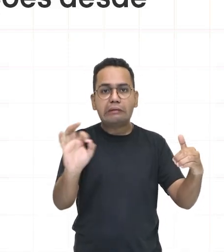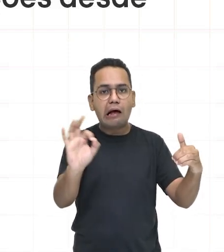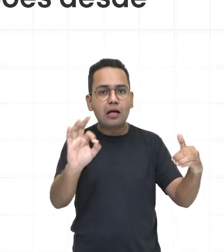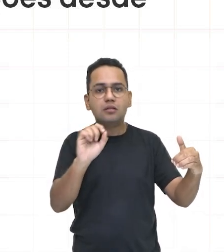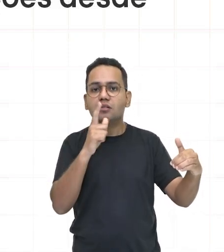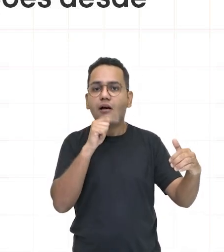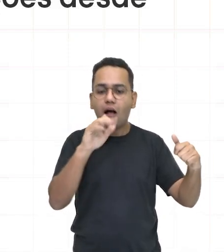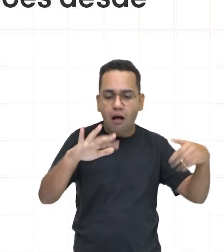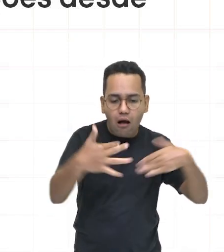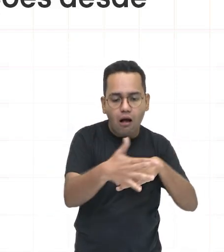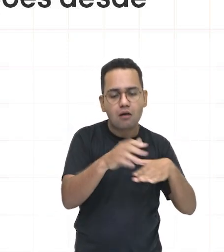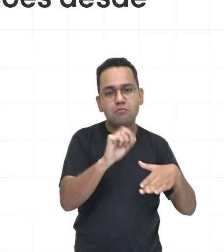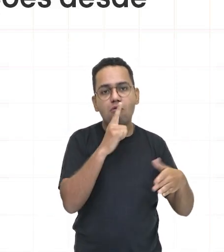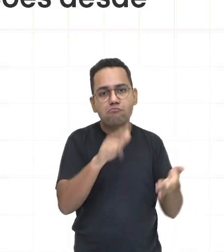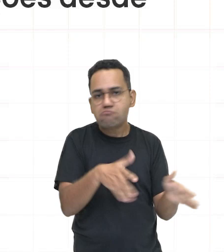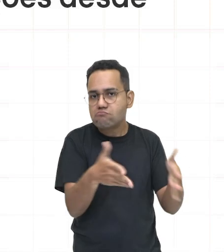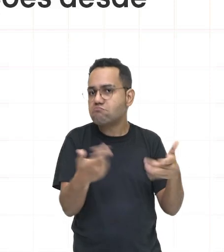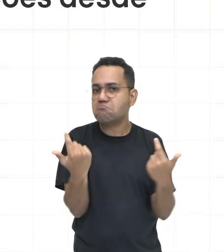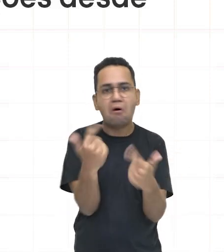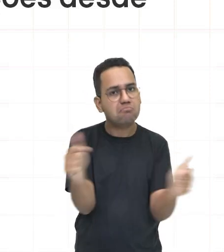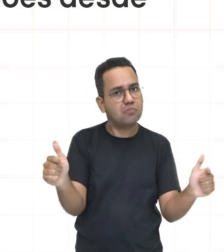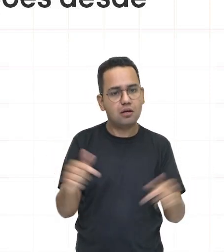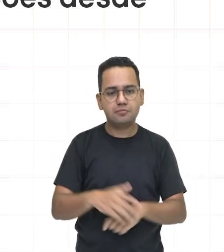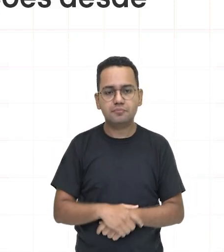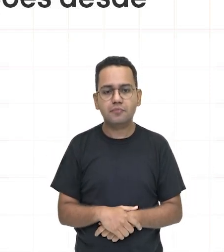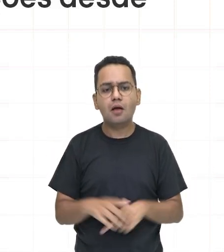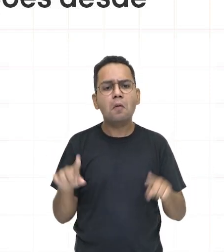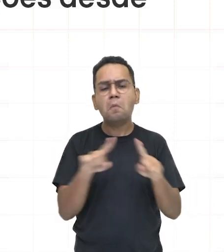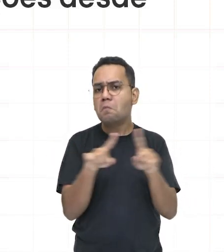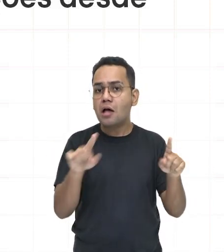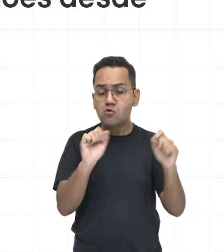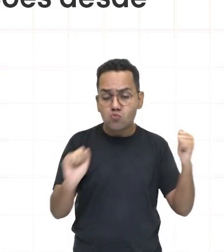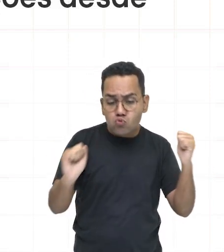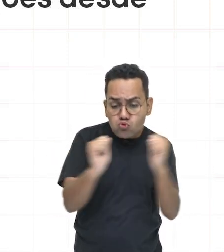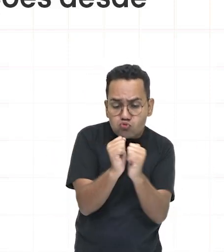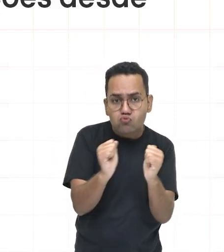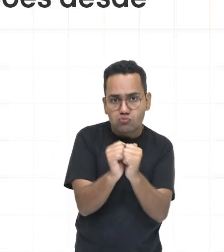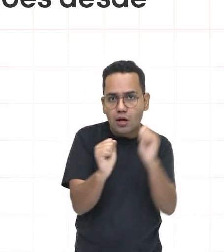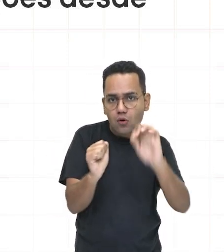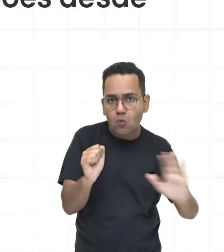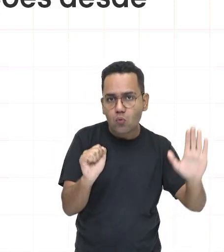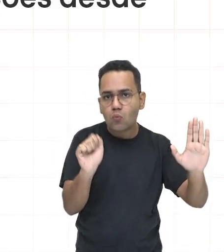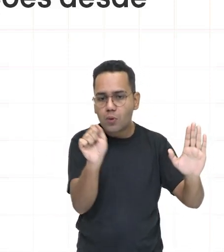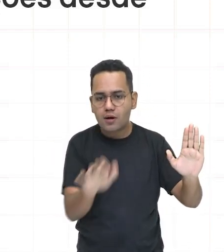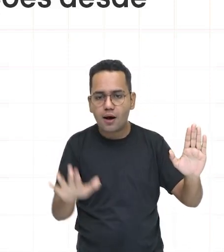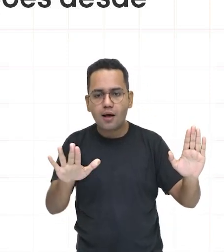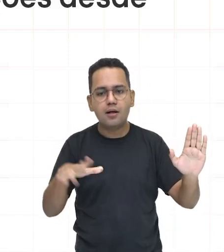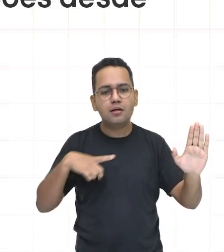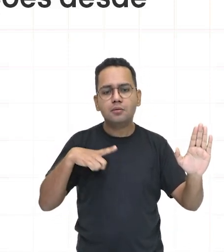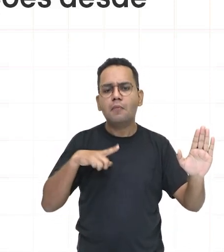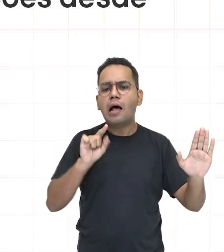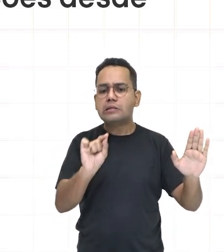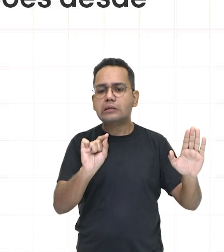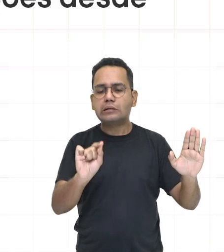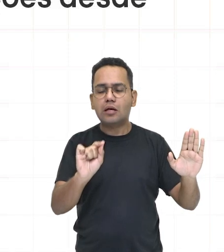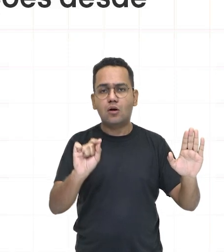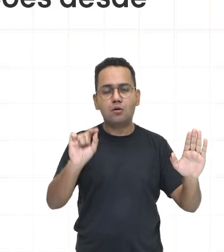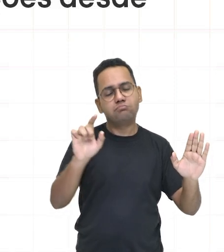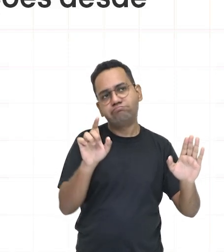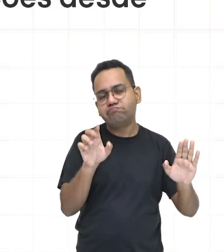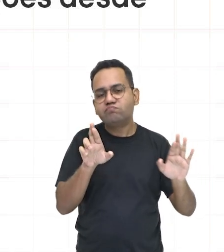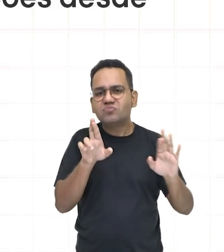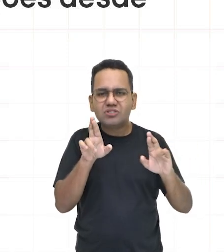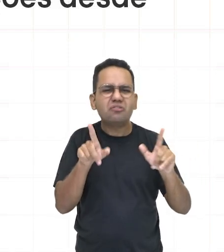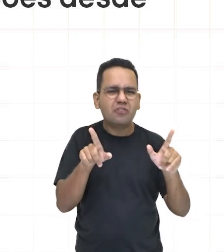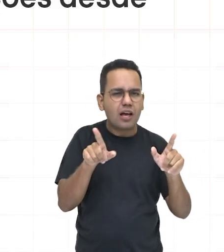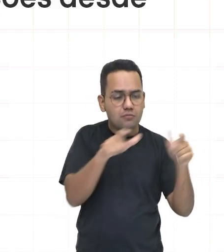mares. Estão geograficamente então ligadas, divididas em dois continentes por razões de